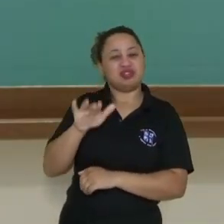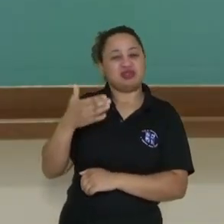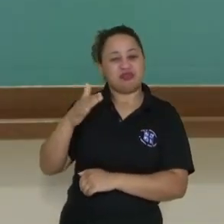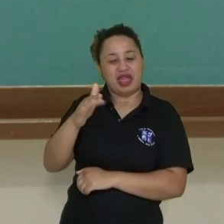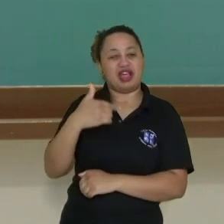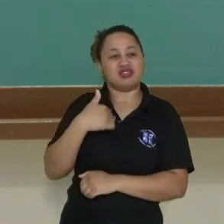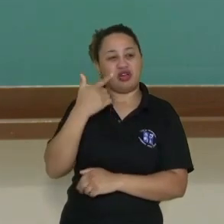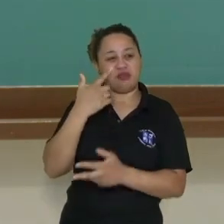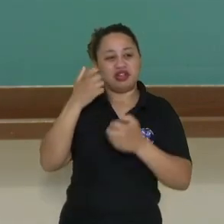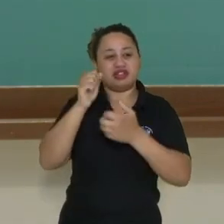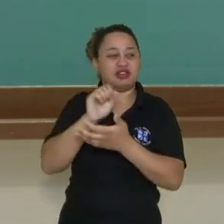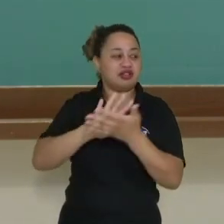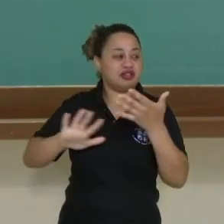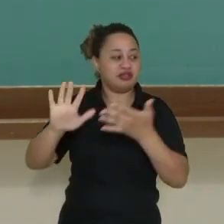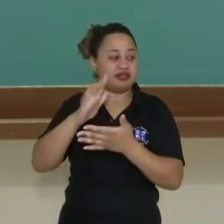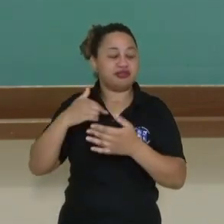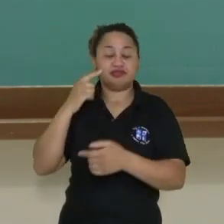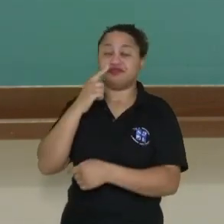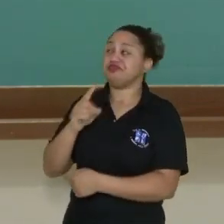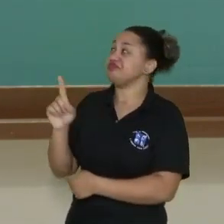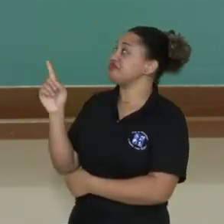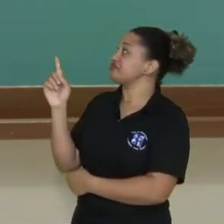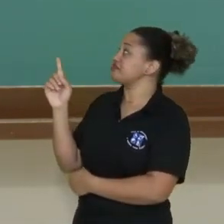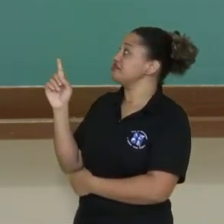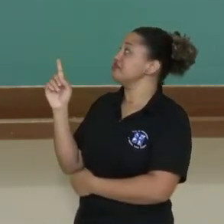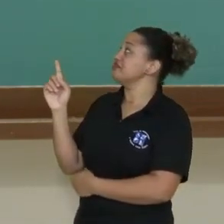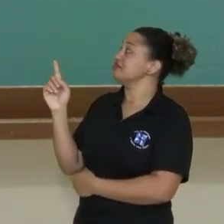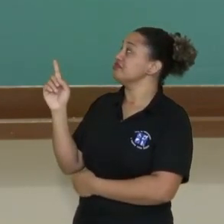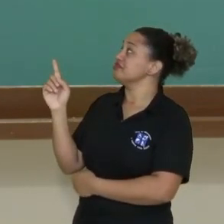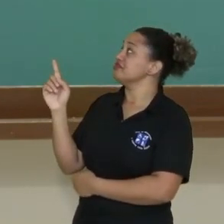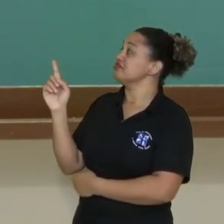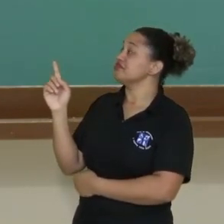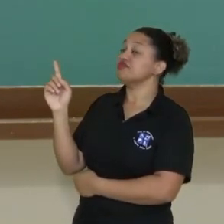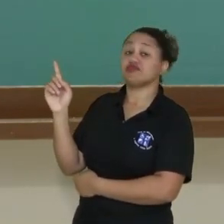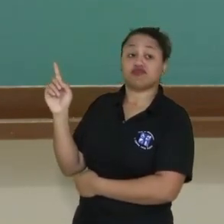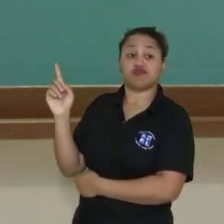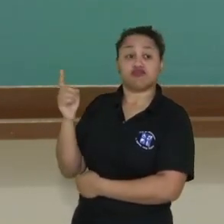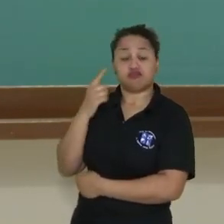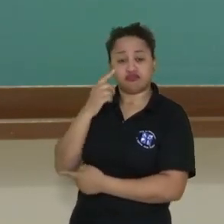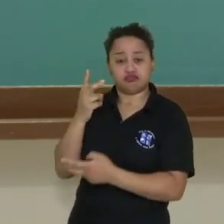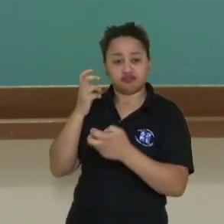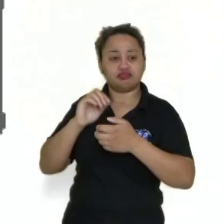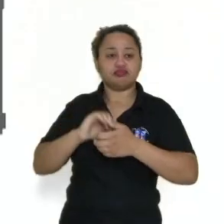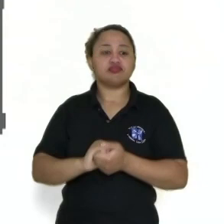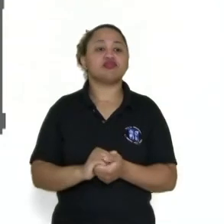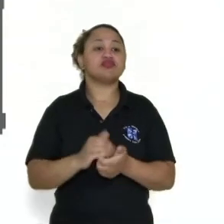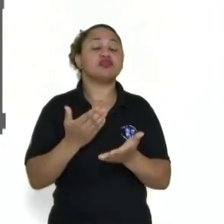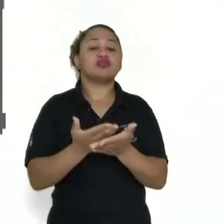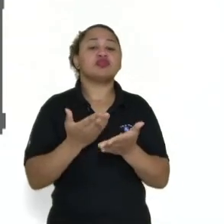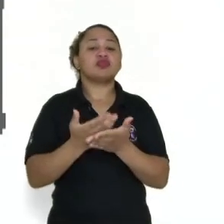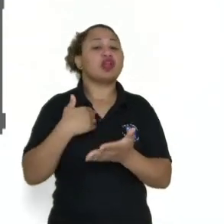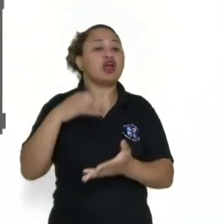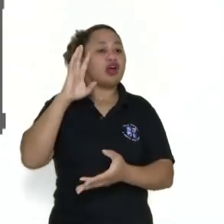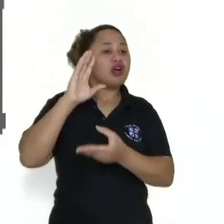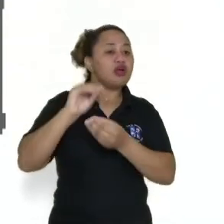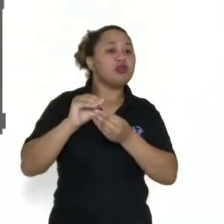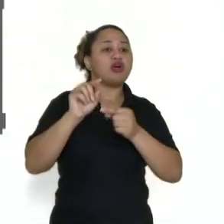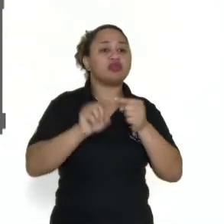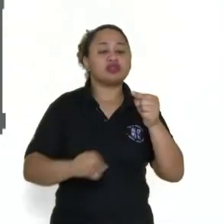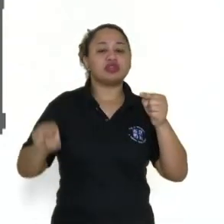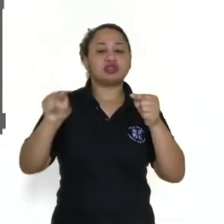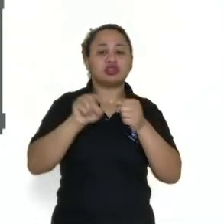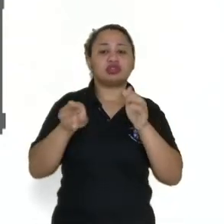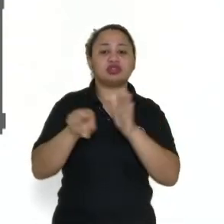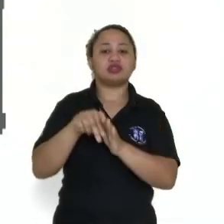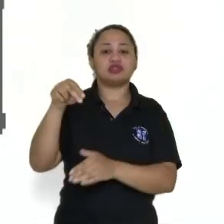e que podem, né, assim, destruir ecossistemas inteiros. Então, nessa aula, entendemos o ciclo do nitrogênio e a